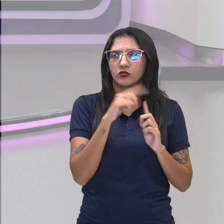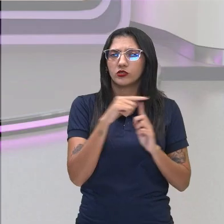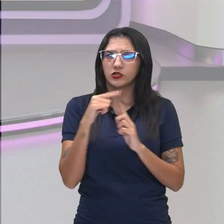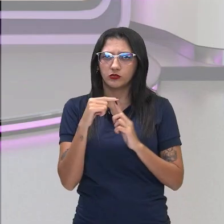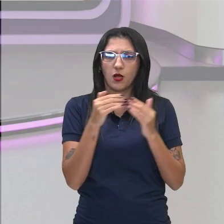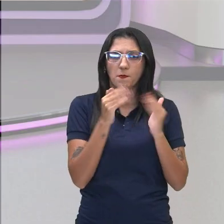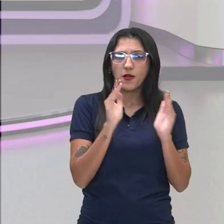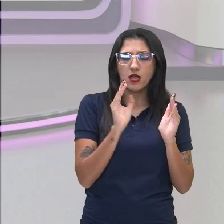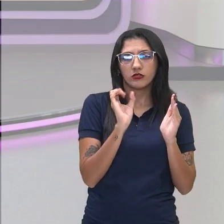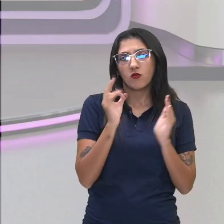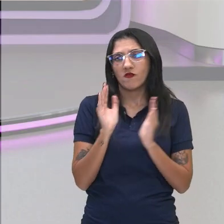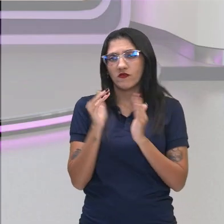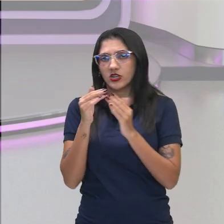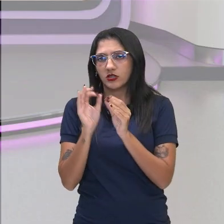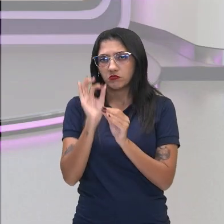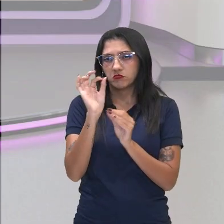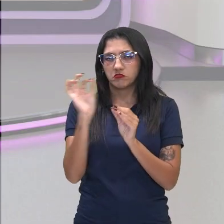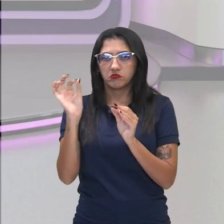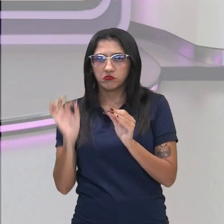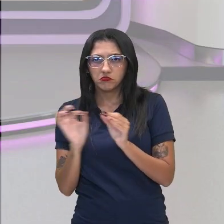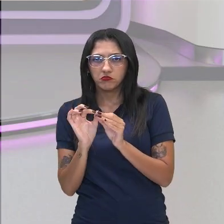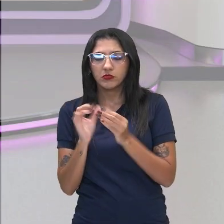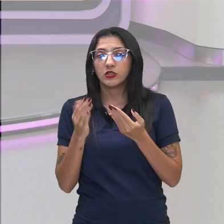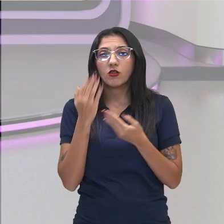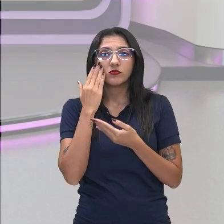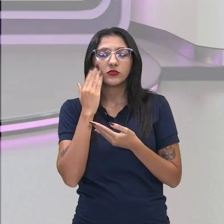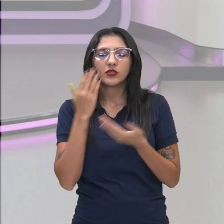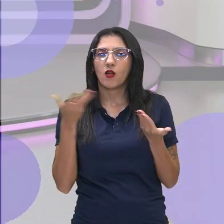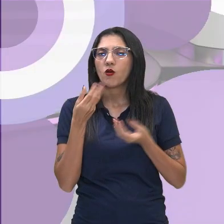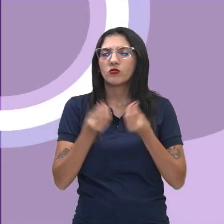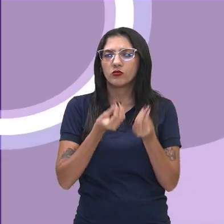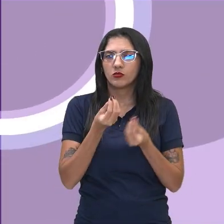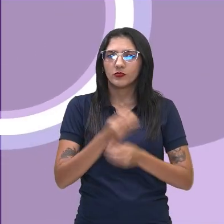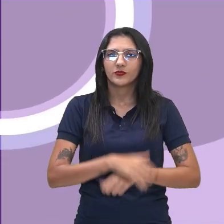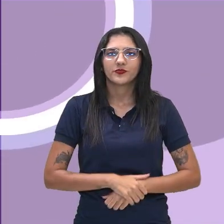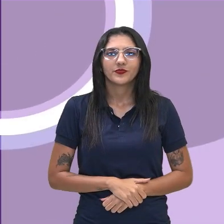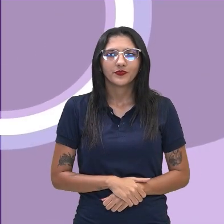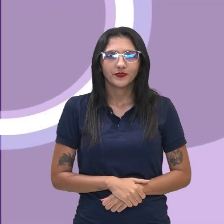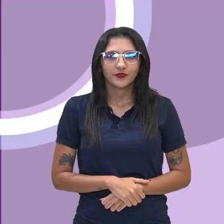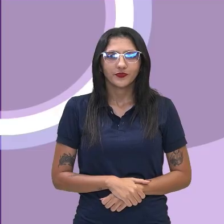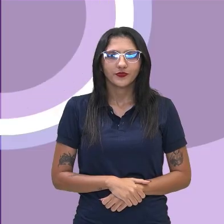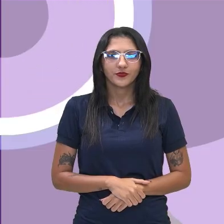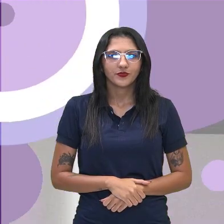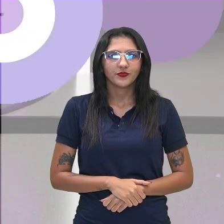acompanhe comigo essa definição de ser aberta e fechada.